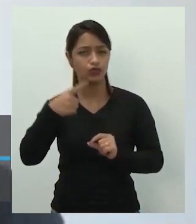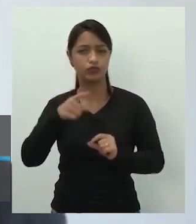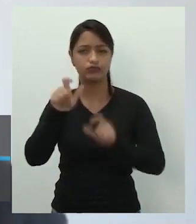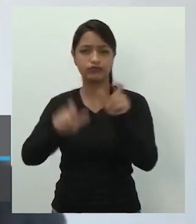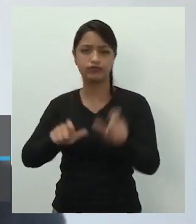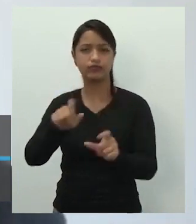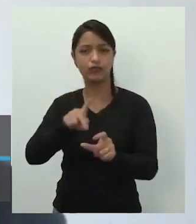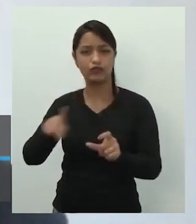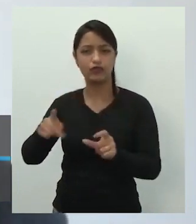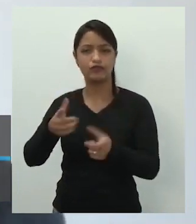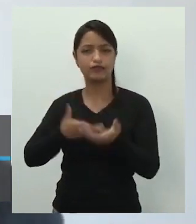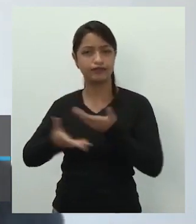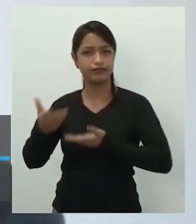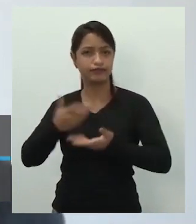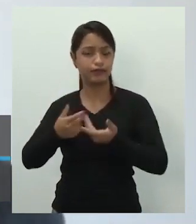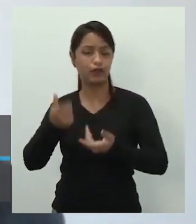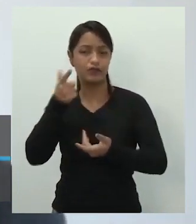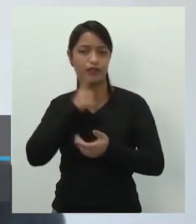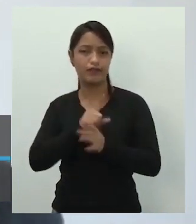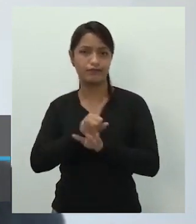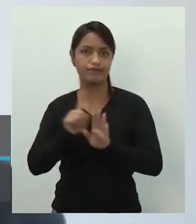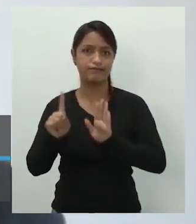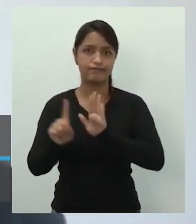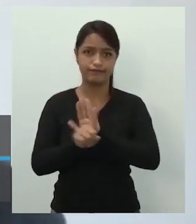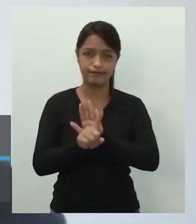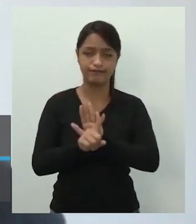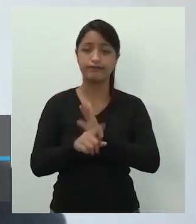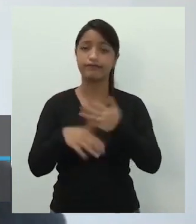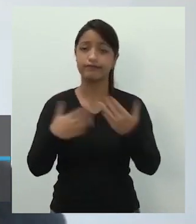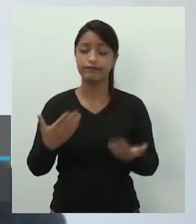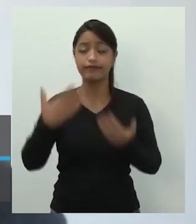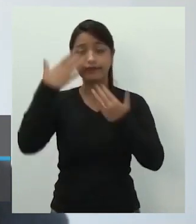confiança estimulam o protagonismo. Agradecer as